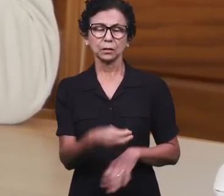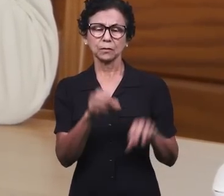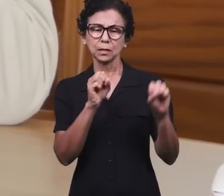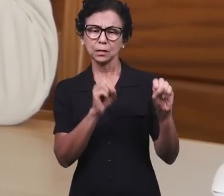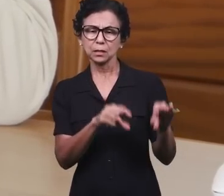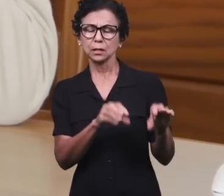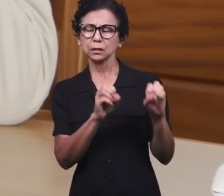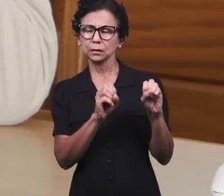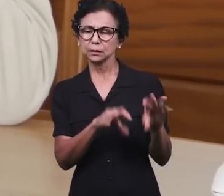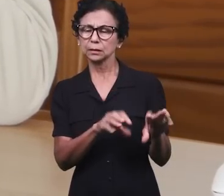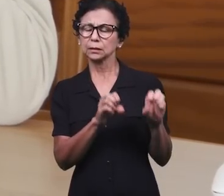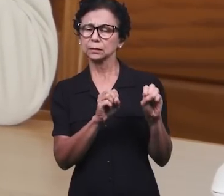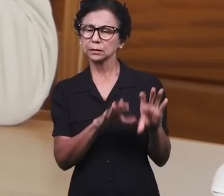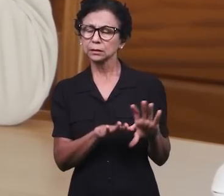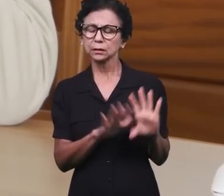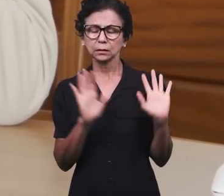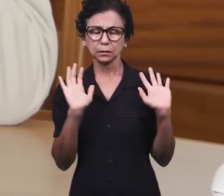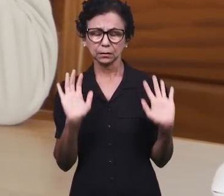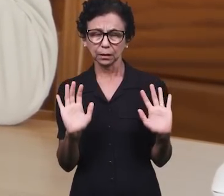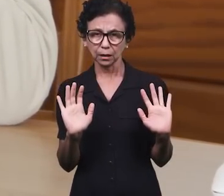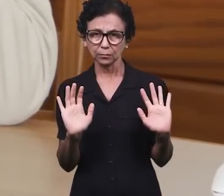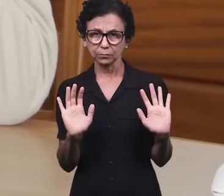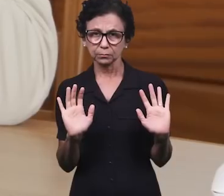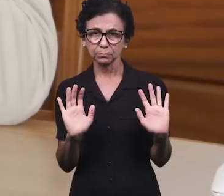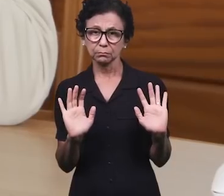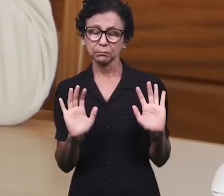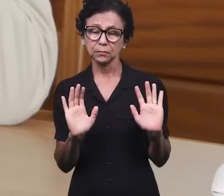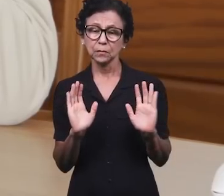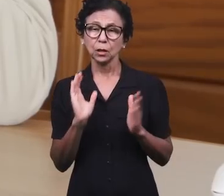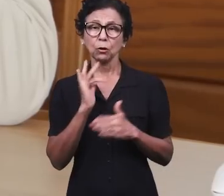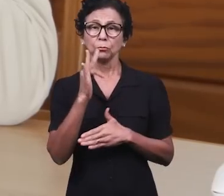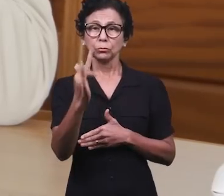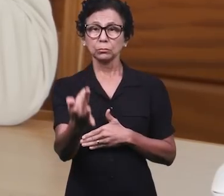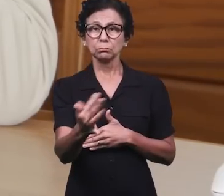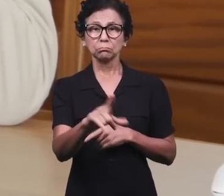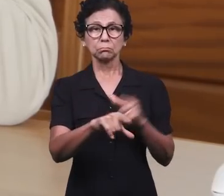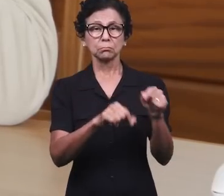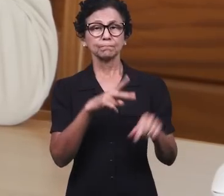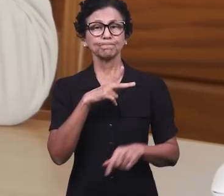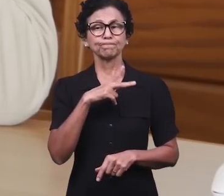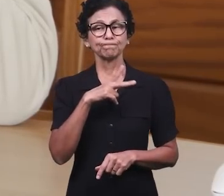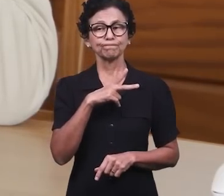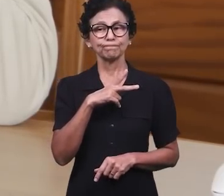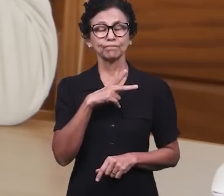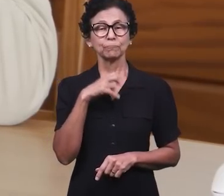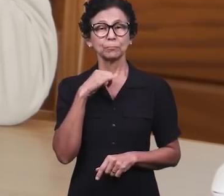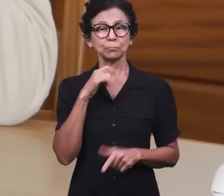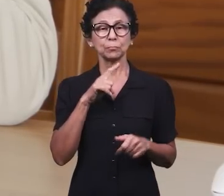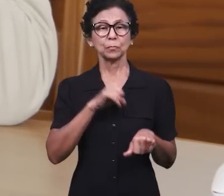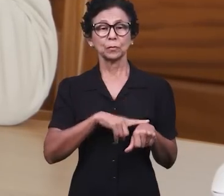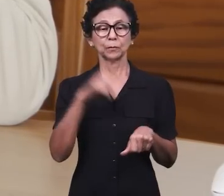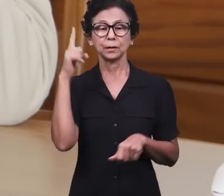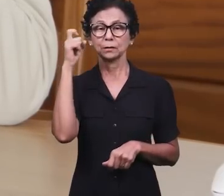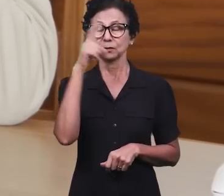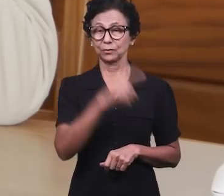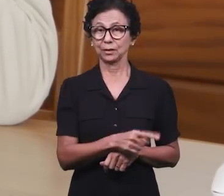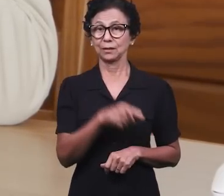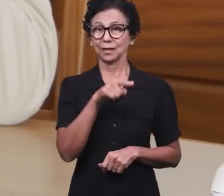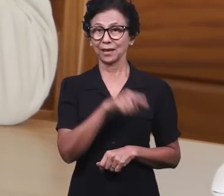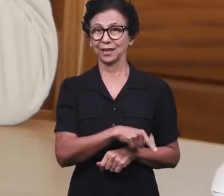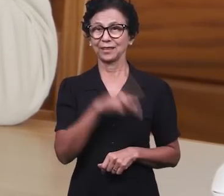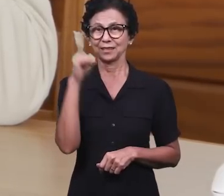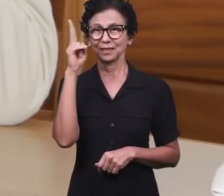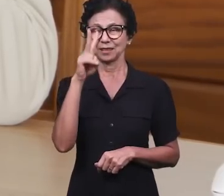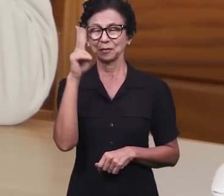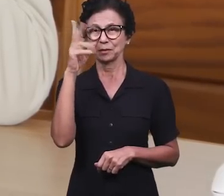ele vai para o caminho que quiser ir, mas depois na dificuldade ele vai lembrar que Deus é Deus, vai lembrar do Deus que te socorreu, e vai